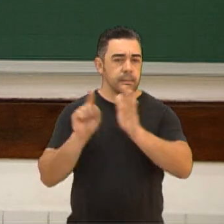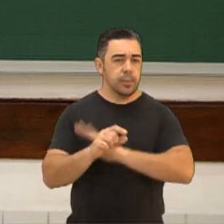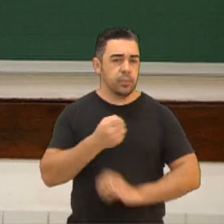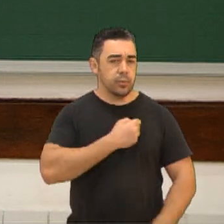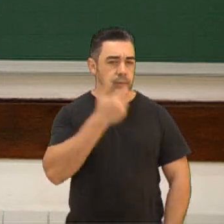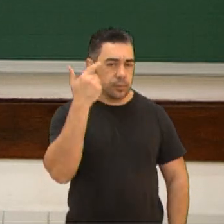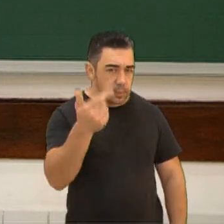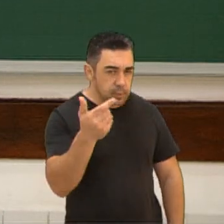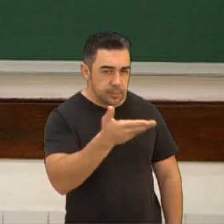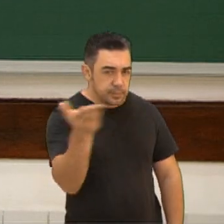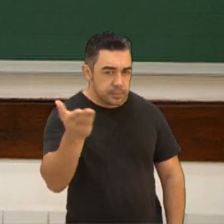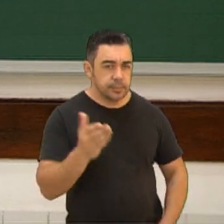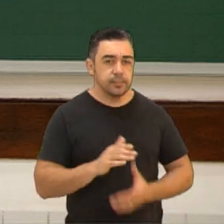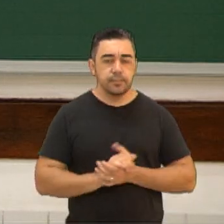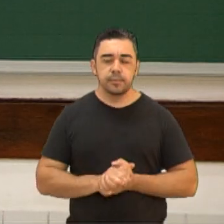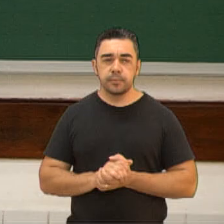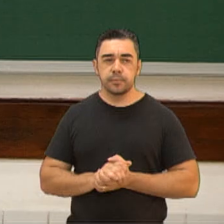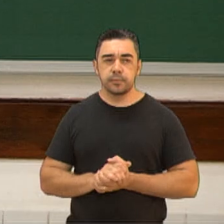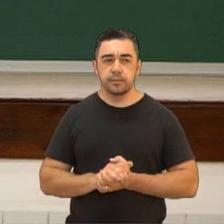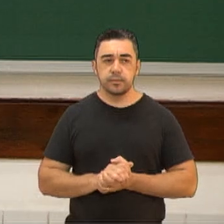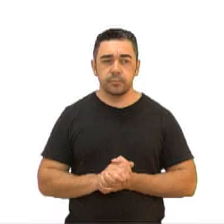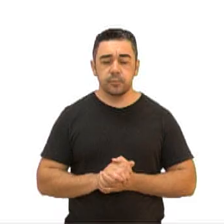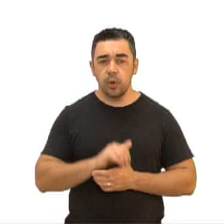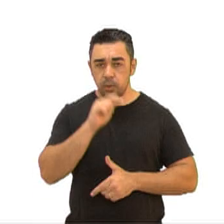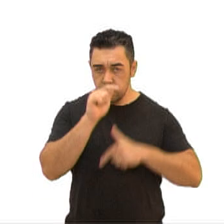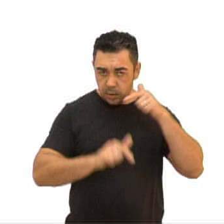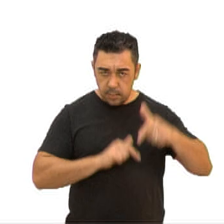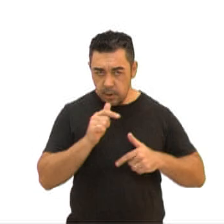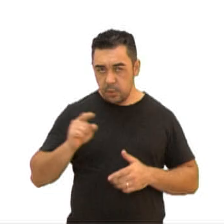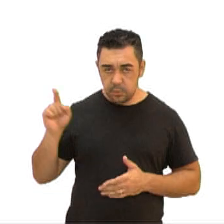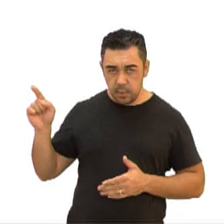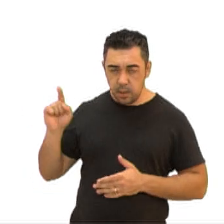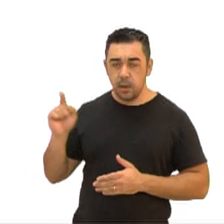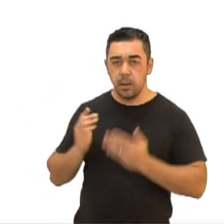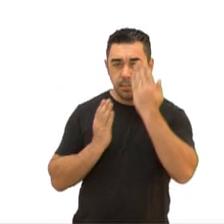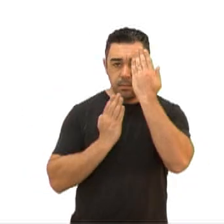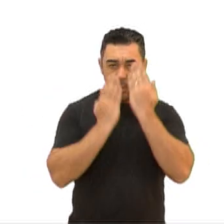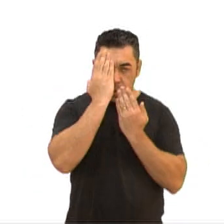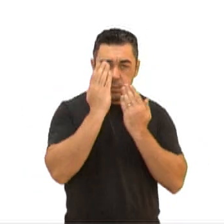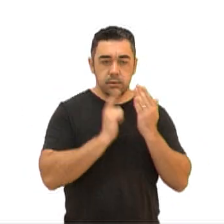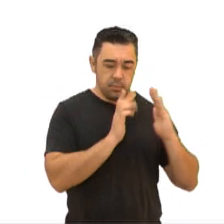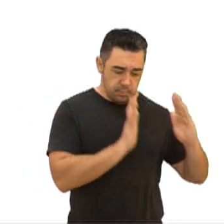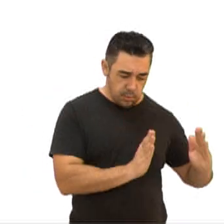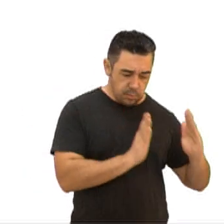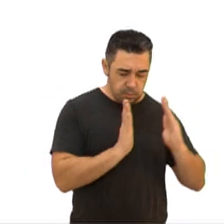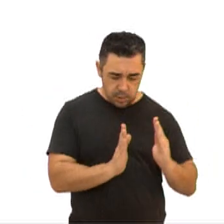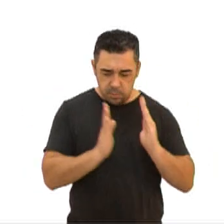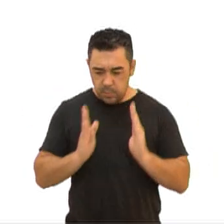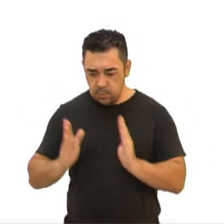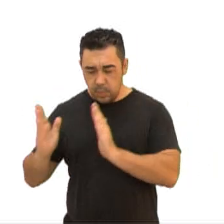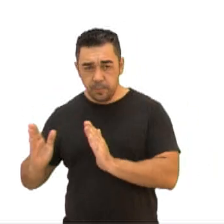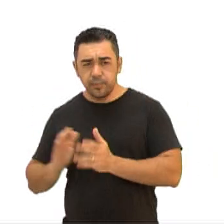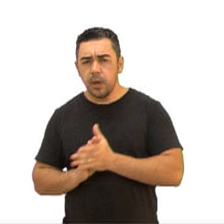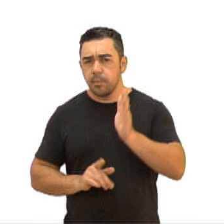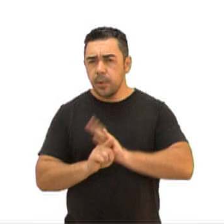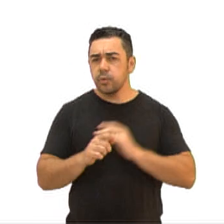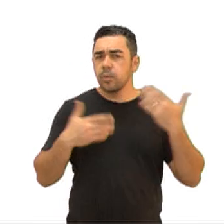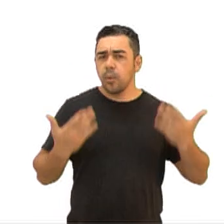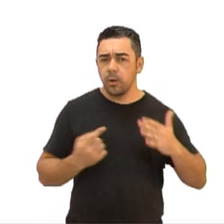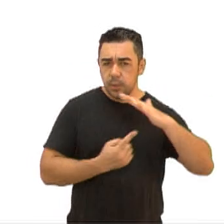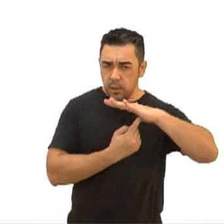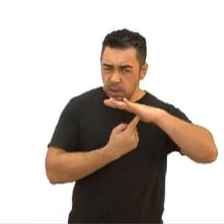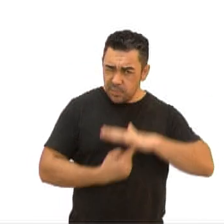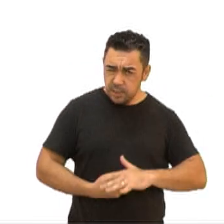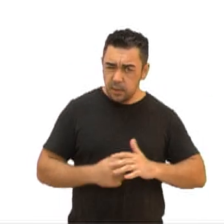E um testezinho. O trabalho artístico de Picasso possui várias fases. Em qual delas apresenta pinturas